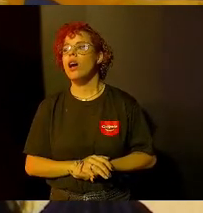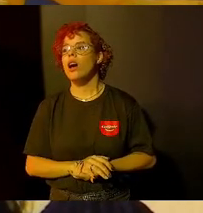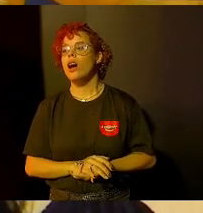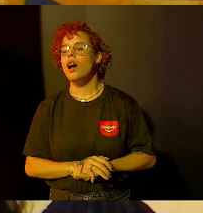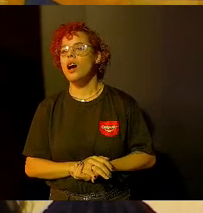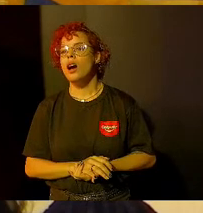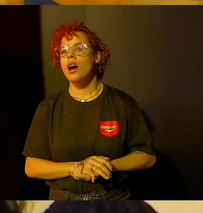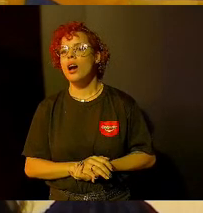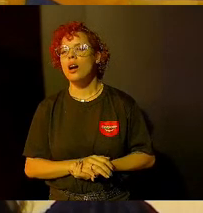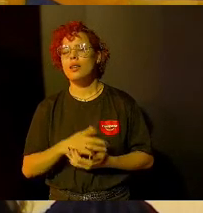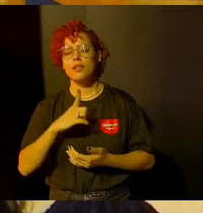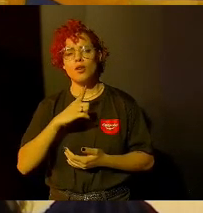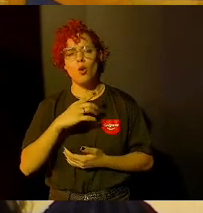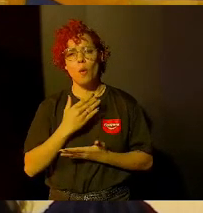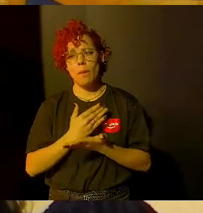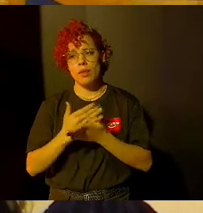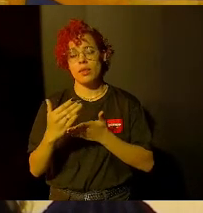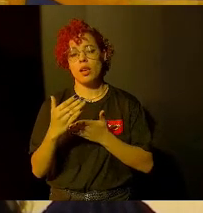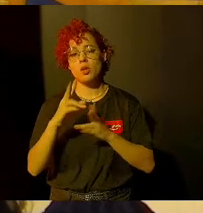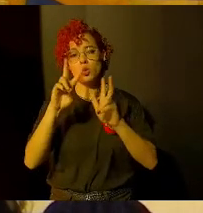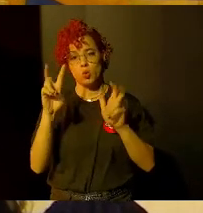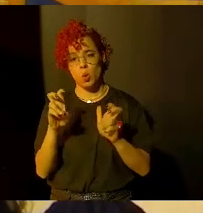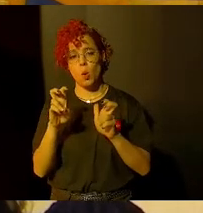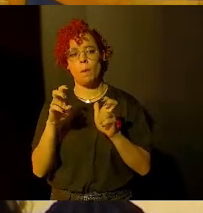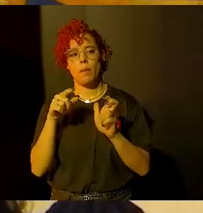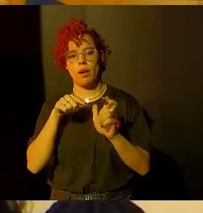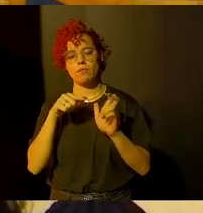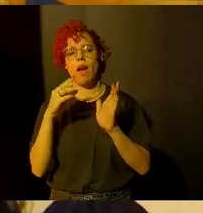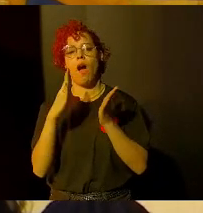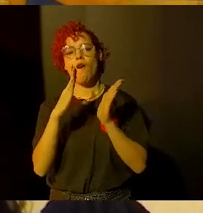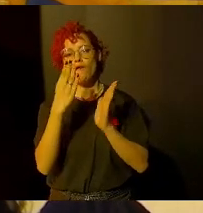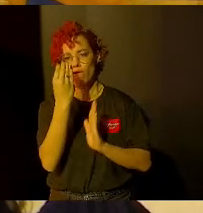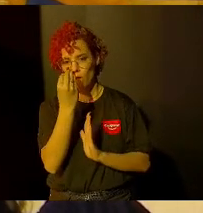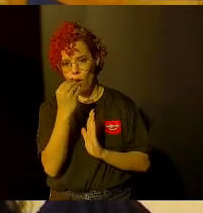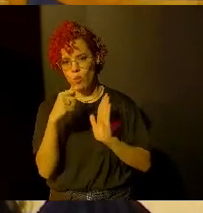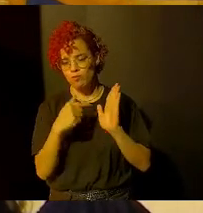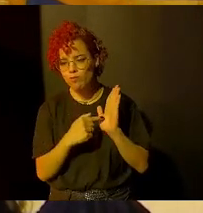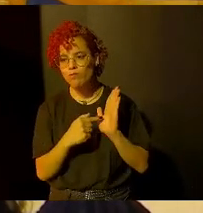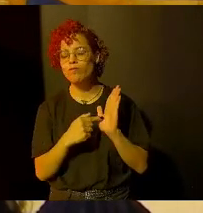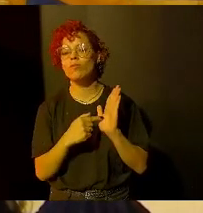sobre muitas coisas mas eu queria começar falando exatamente dessa foto